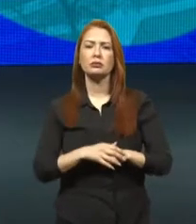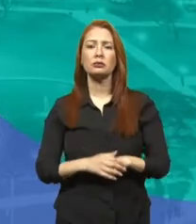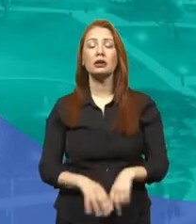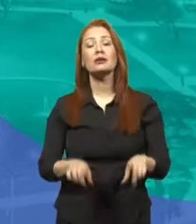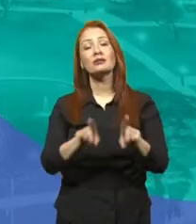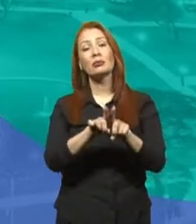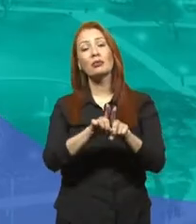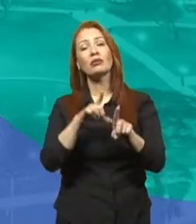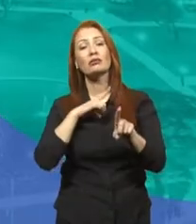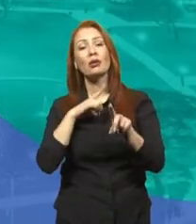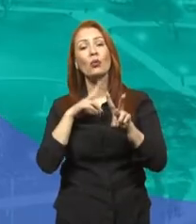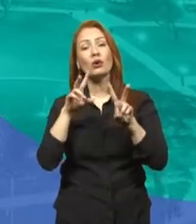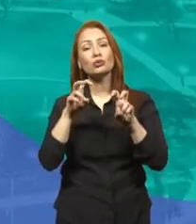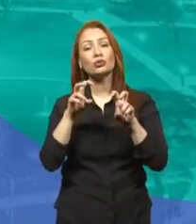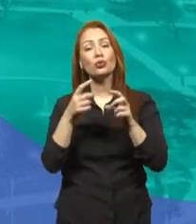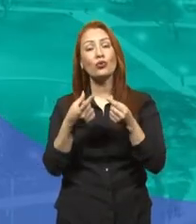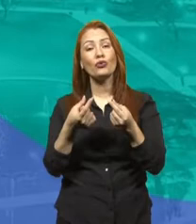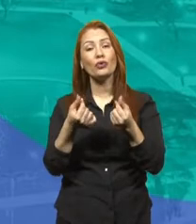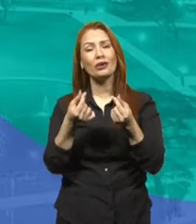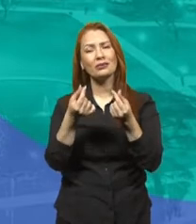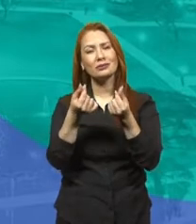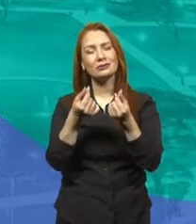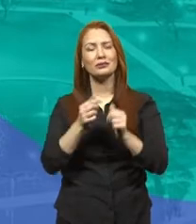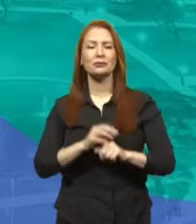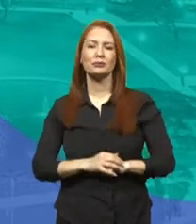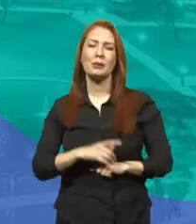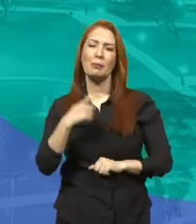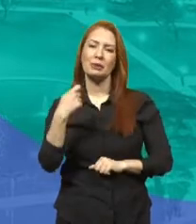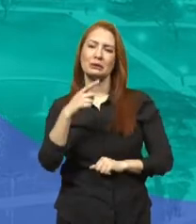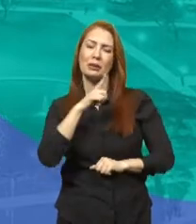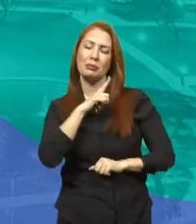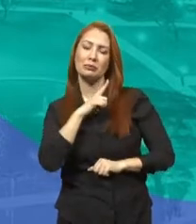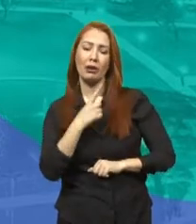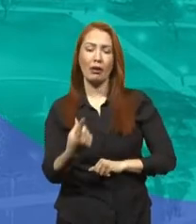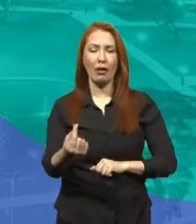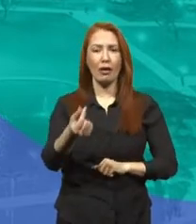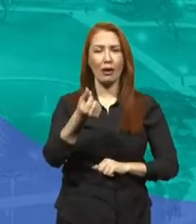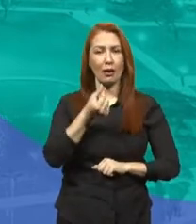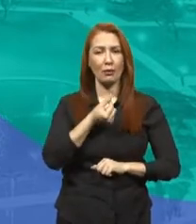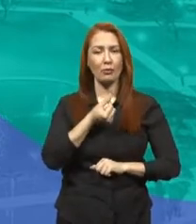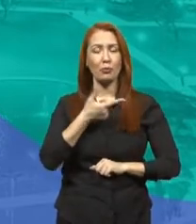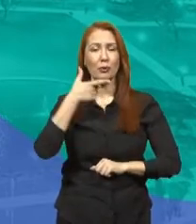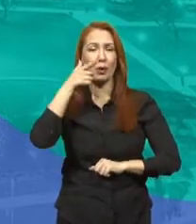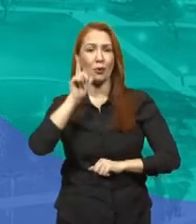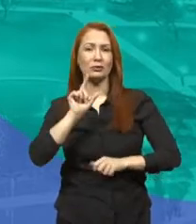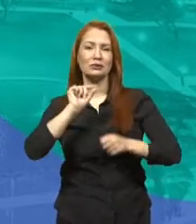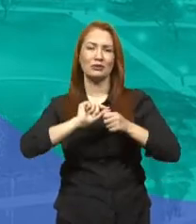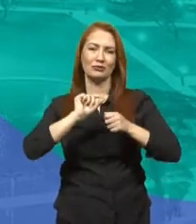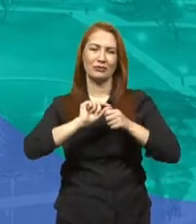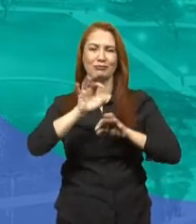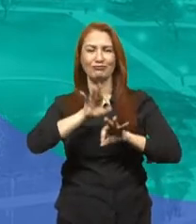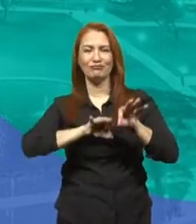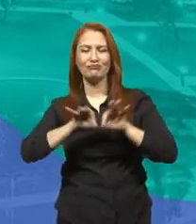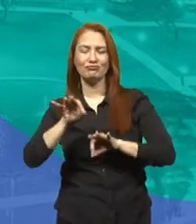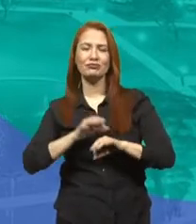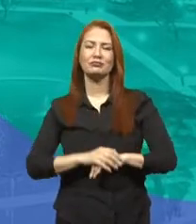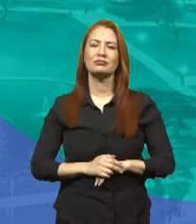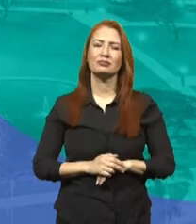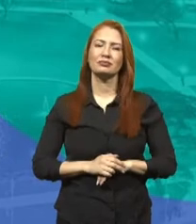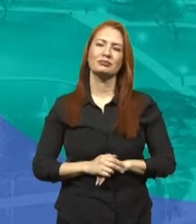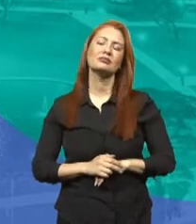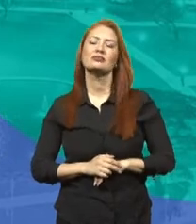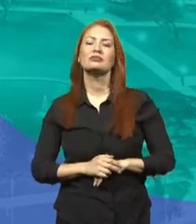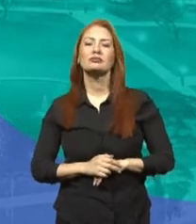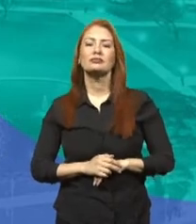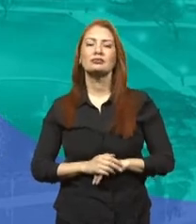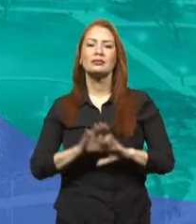financeira, né? Nós precisamos buscar recurso para fazer acontecer. Então, esse seria um